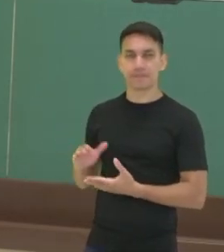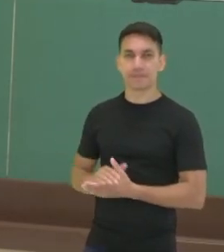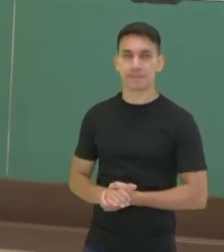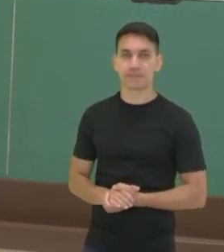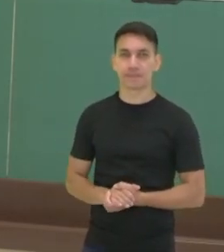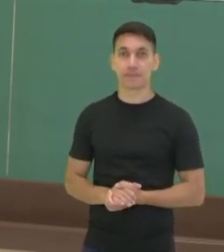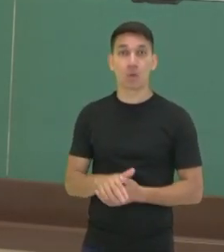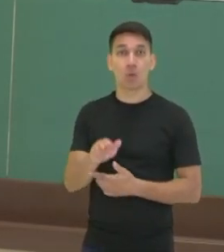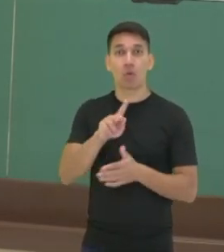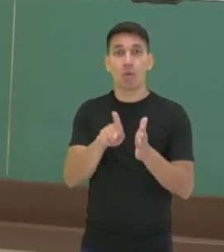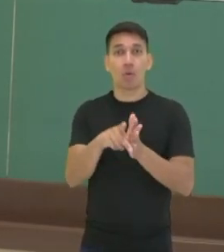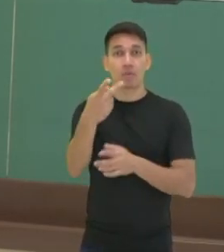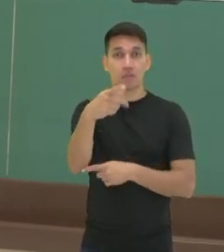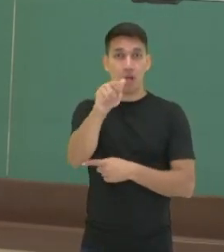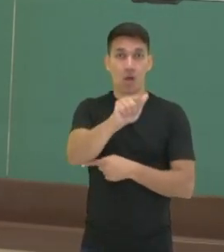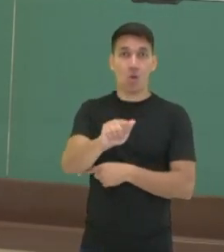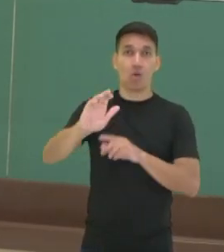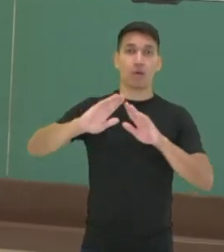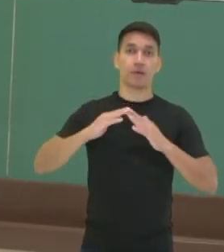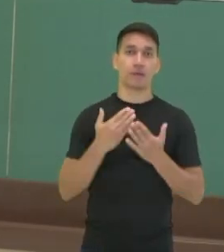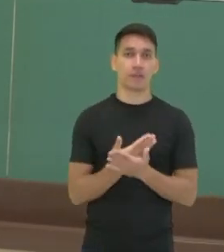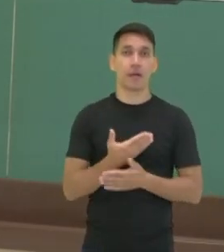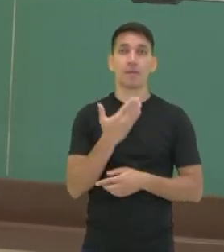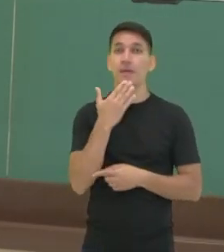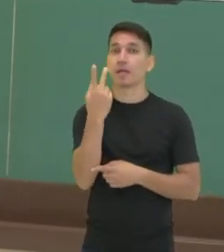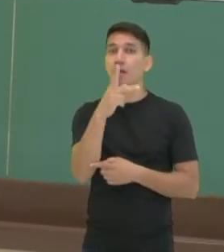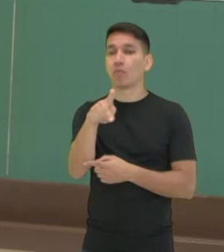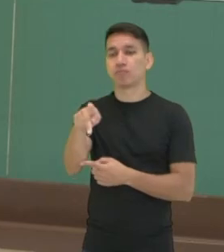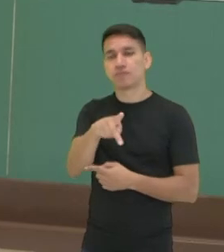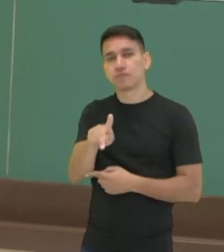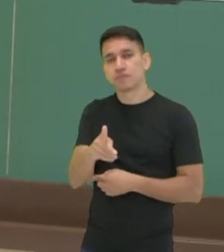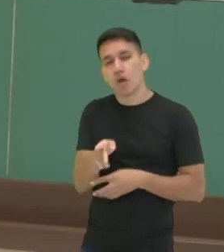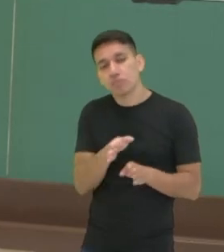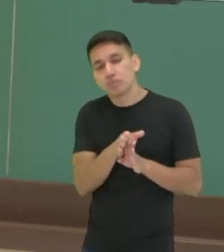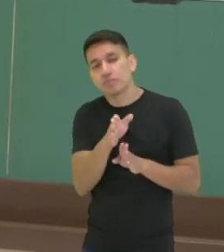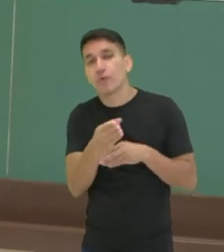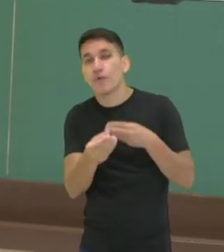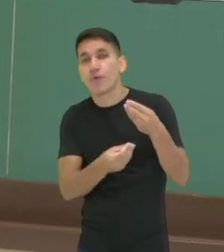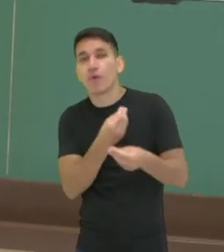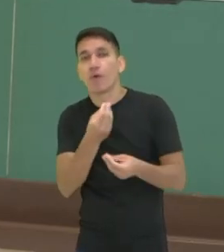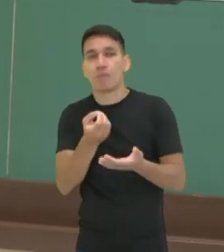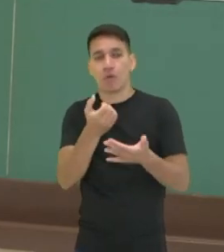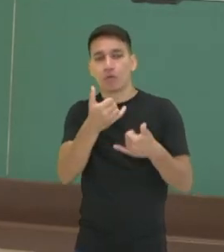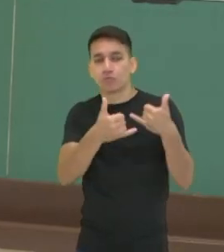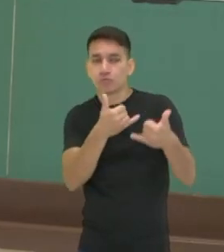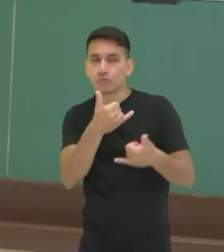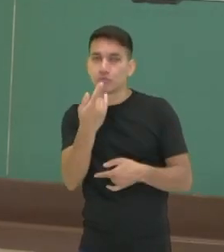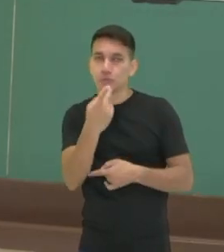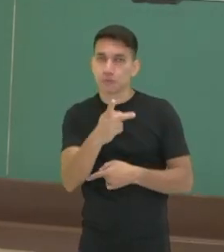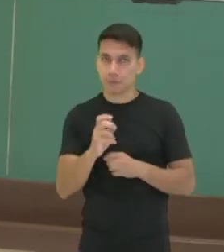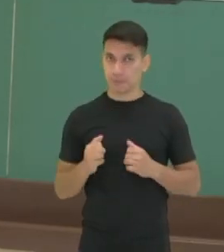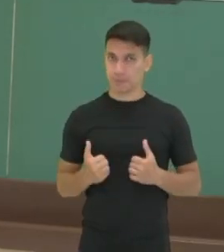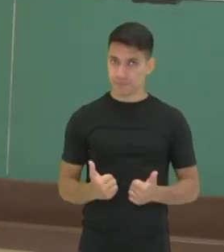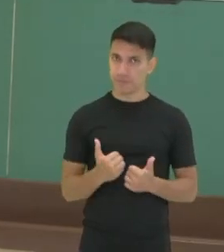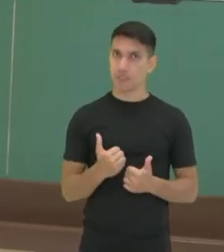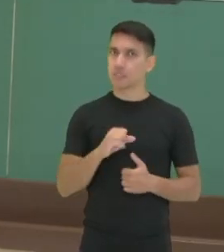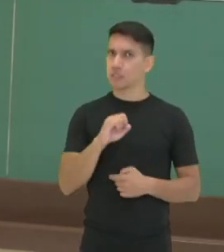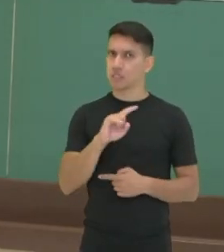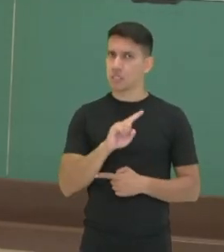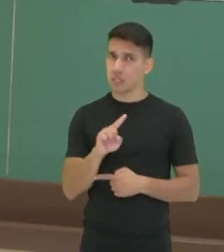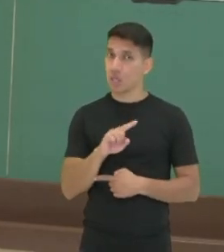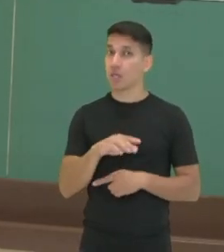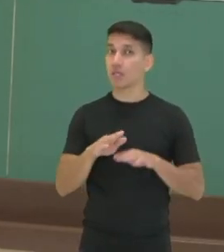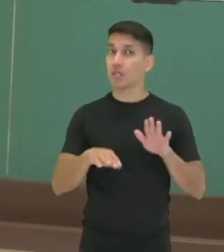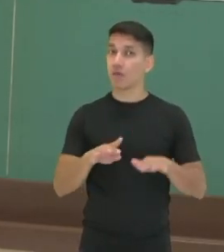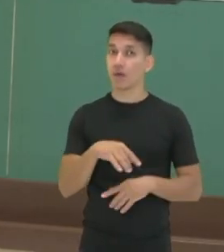www.matific.com.br, utiliza o seu @escola e peça para o professor direcionar lá o joguinho para você, tá bom? Senão, talvez você não tenha o acesso, tá